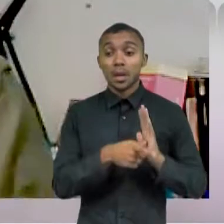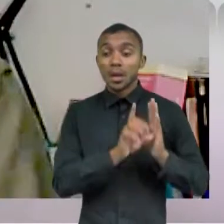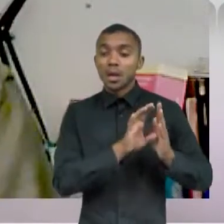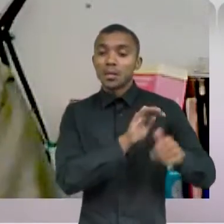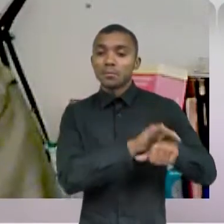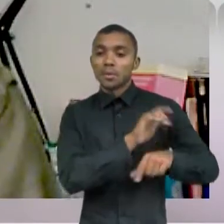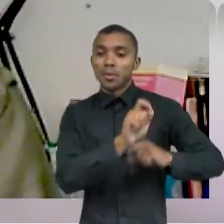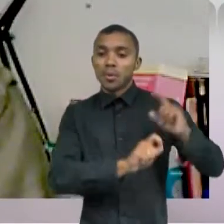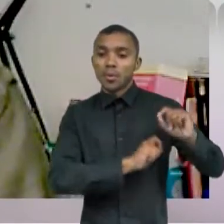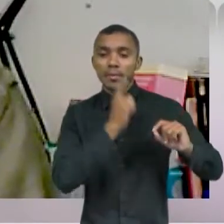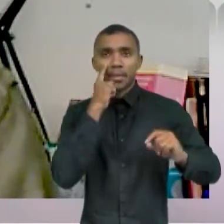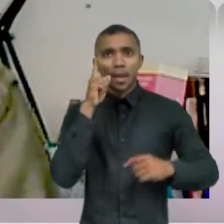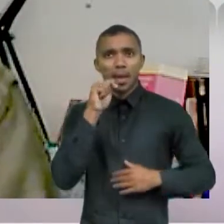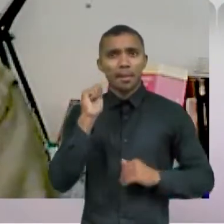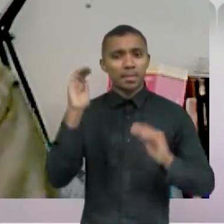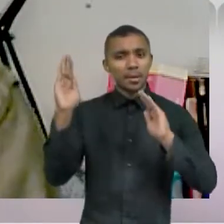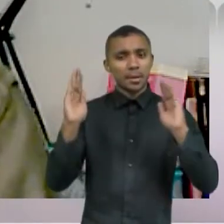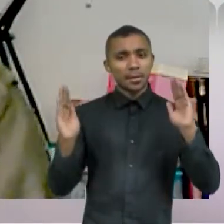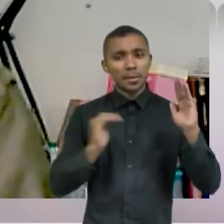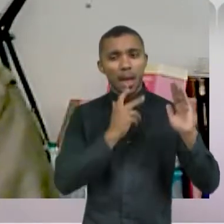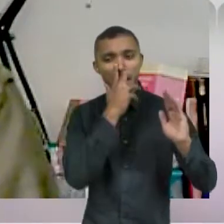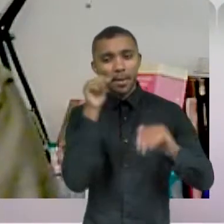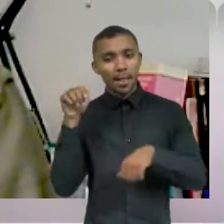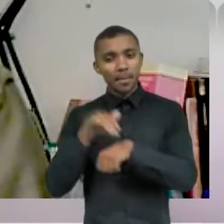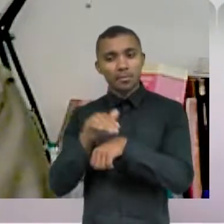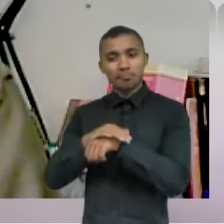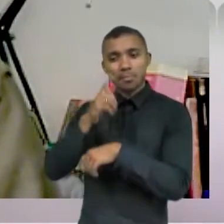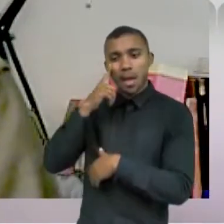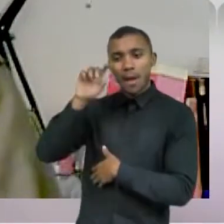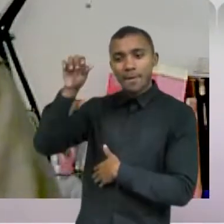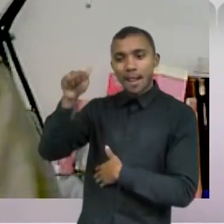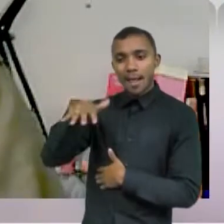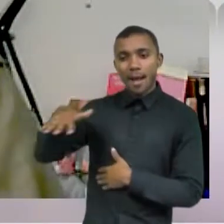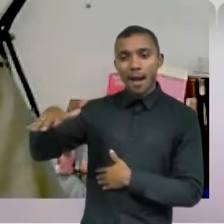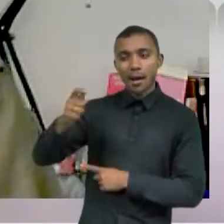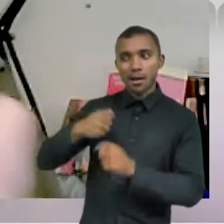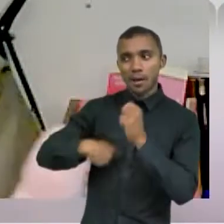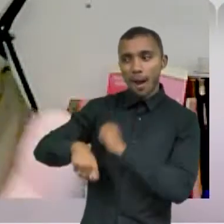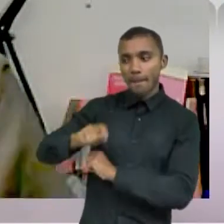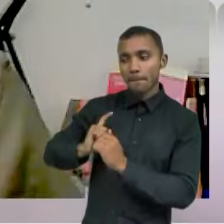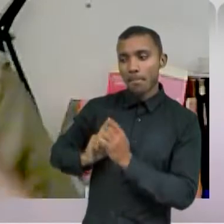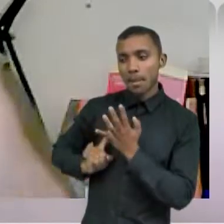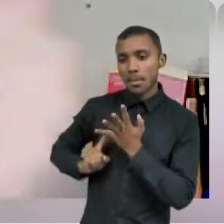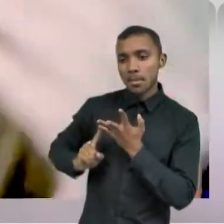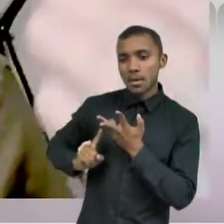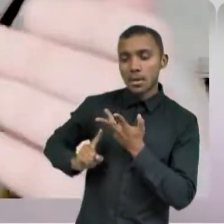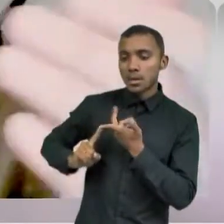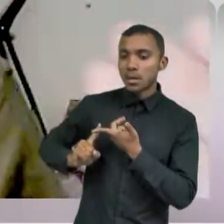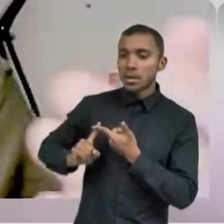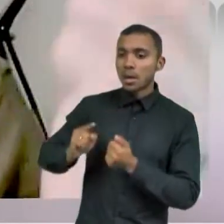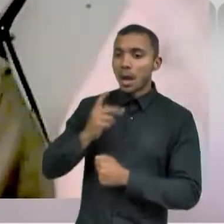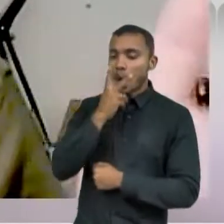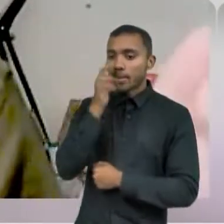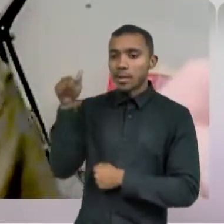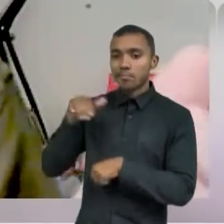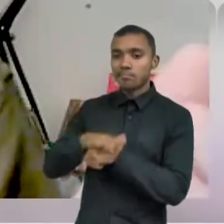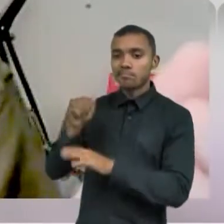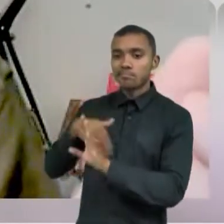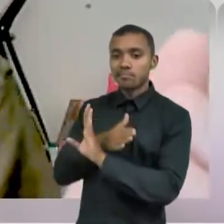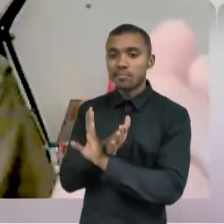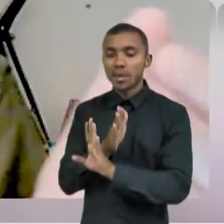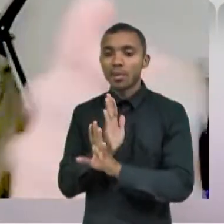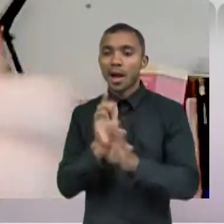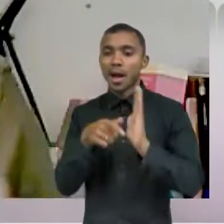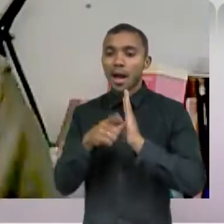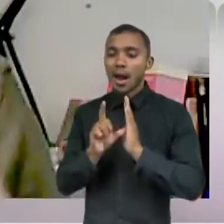antecipava, inclusive, a estes cenários, ele previa as tendências de mercado e se antecipava a elas. Ou seja, na época que todo mundo cozinhava a